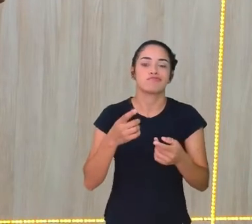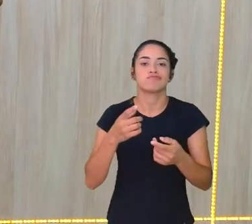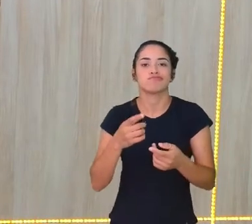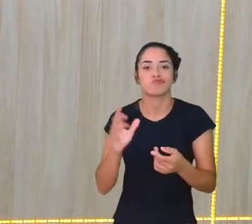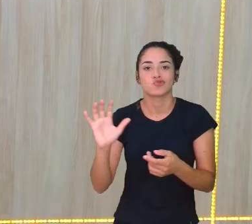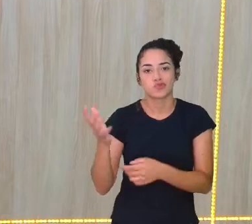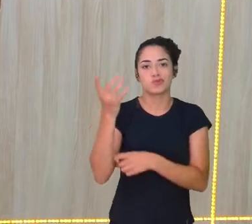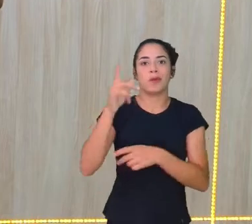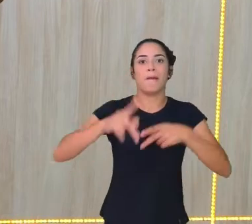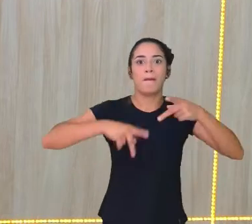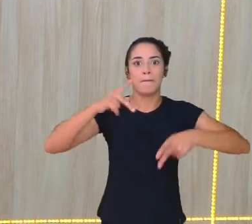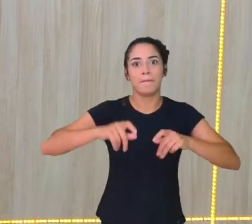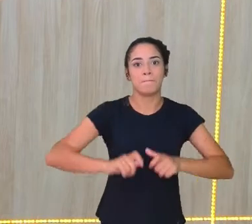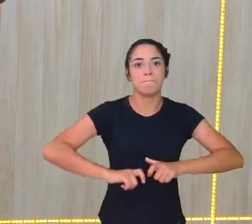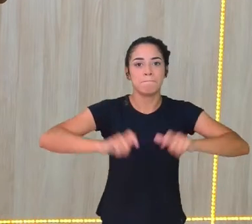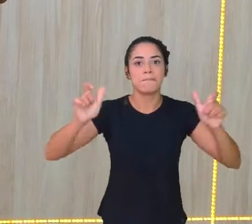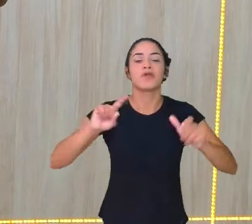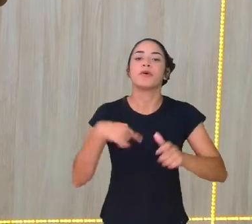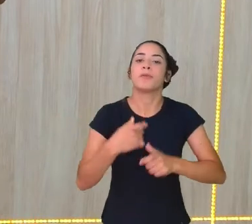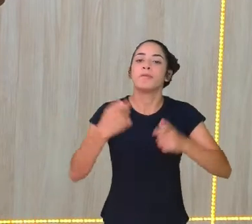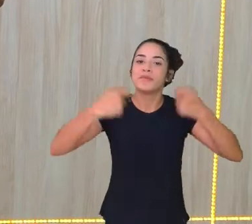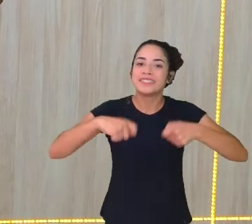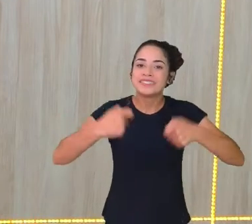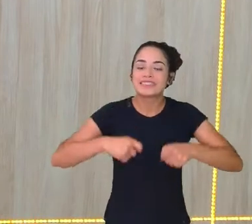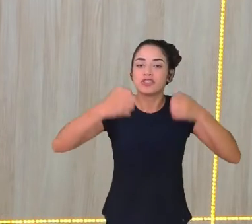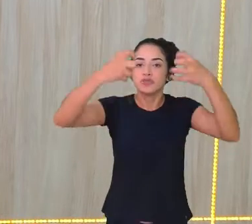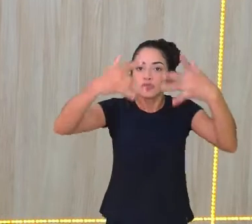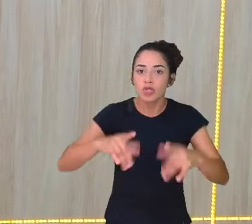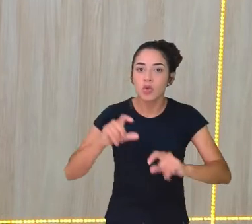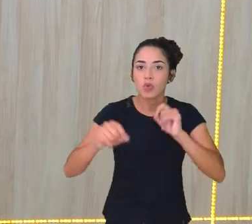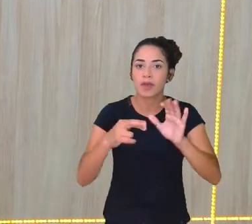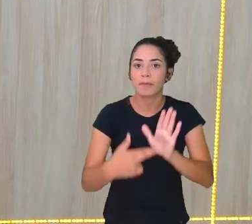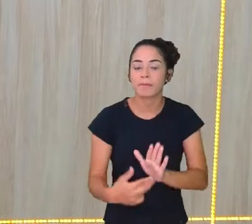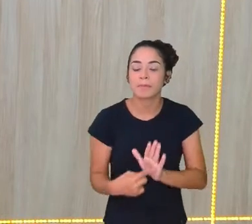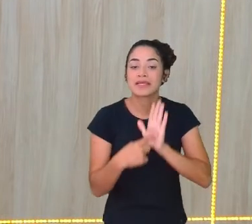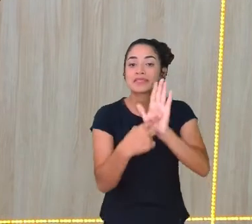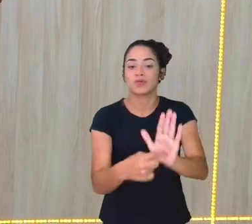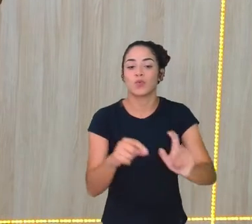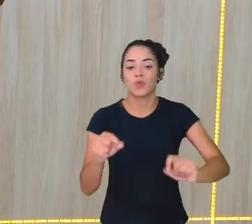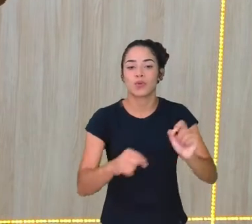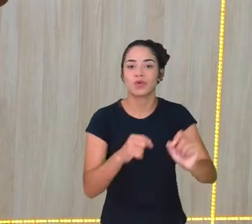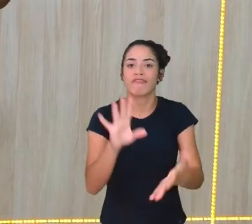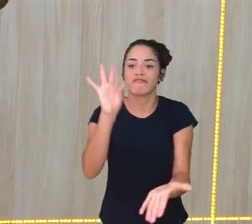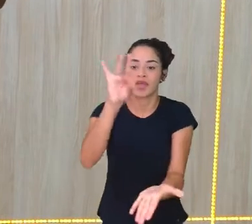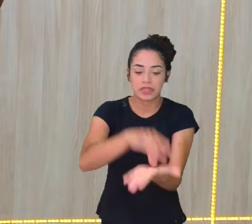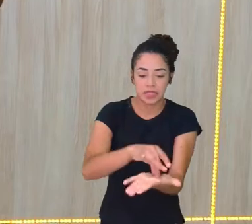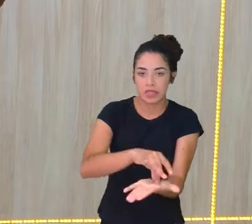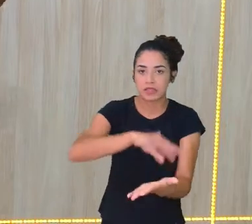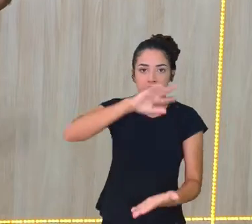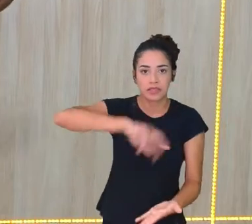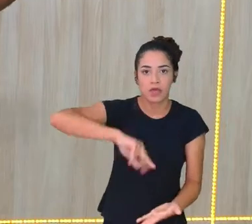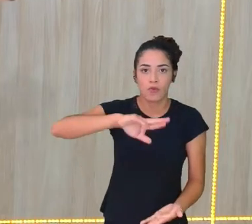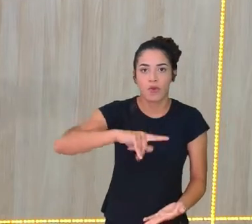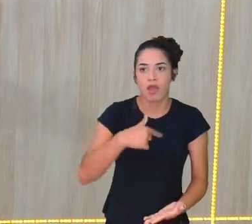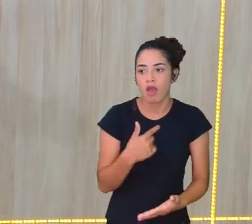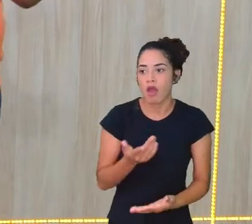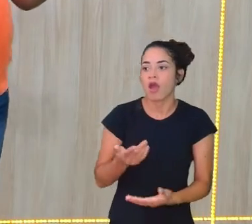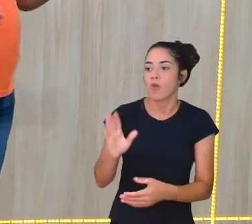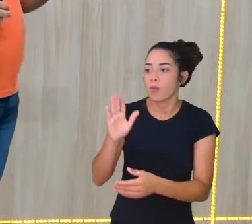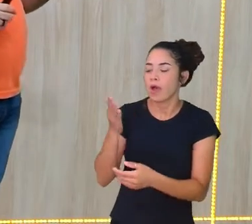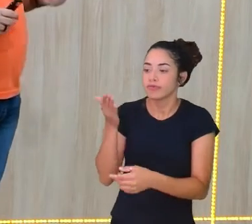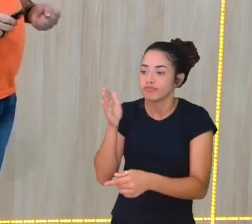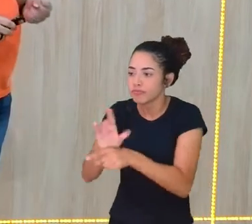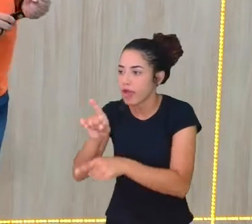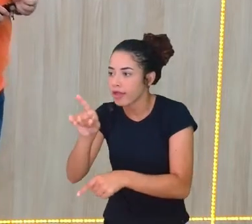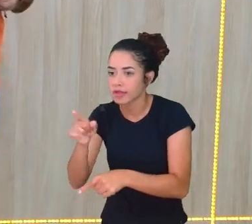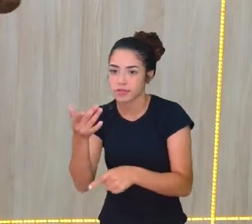que a gente tem que enfatizar que estamos aqui apresentando fatos, sem tomar partido de um lado ou de outro. A gente tem que